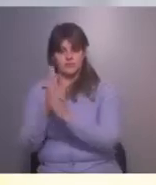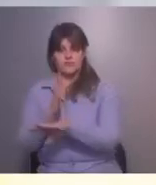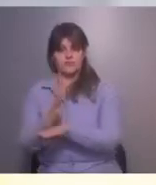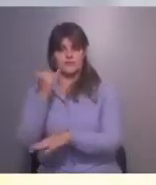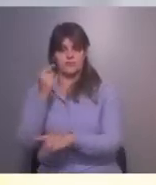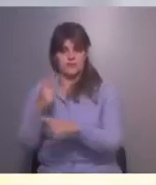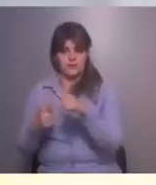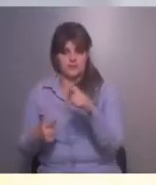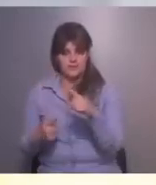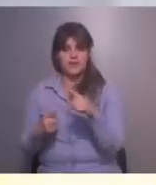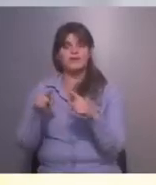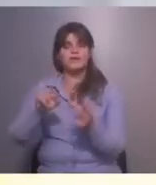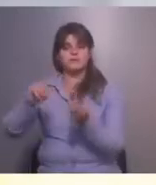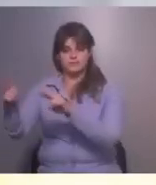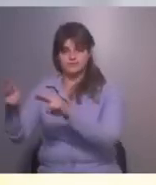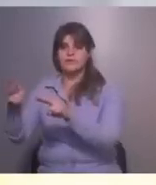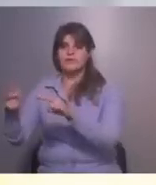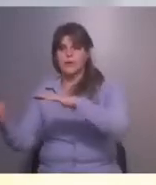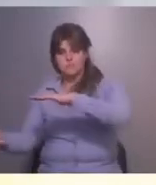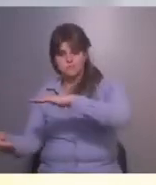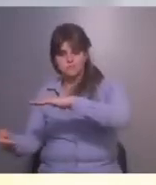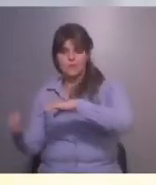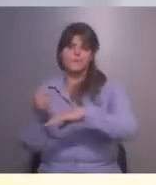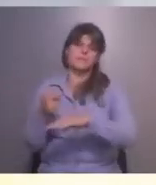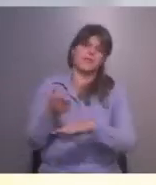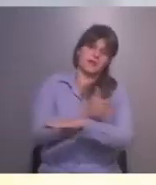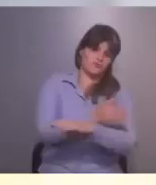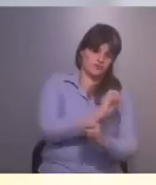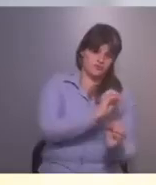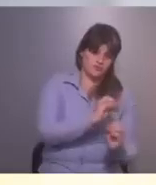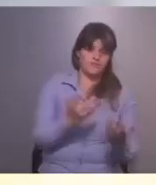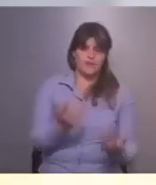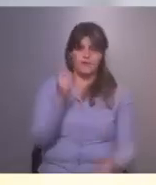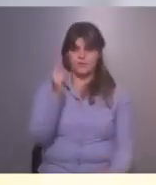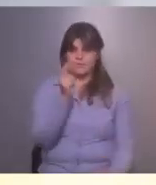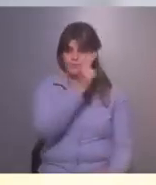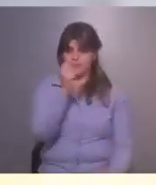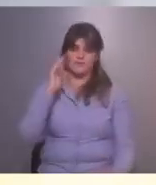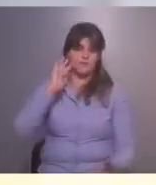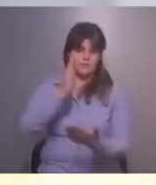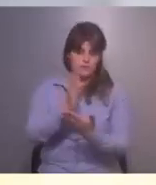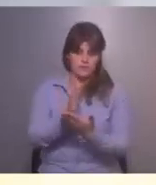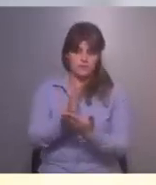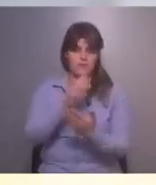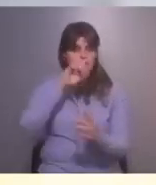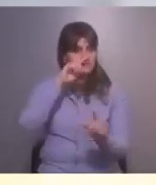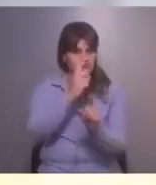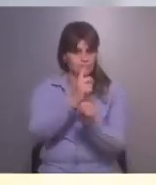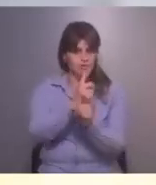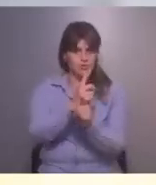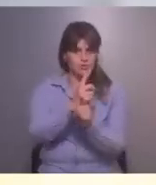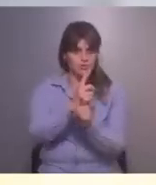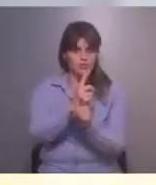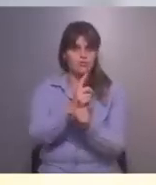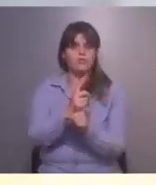terá lugar na Capela da Morte de Jesus. Agora, com a bênção final que nos vai dar o Presidente da